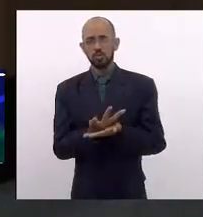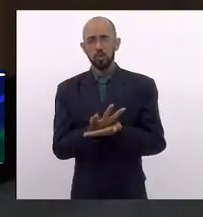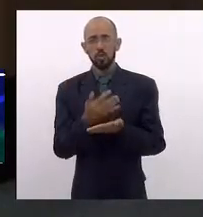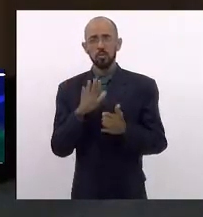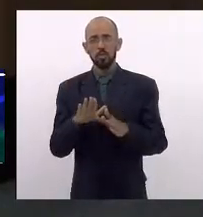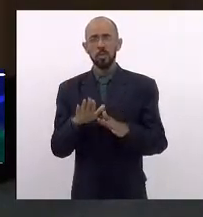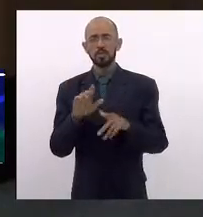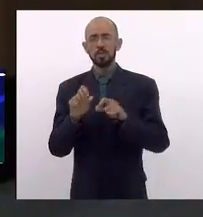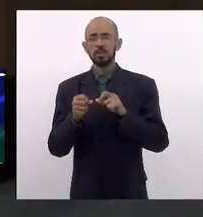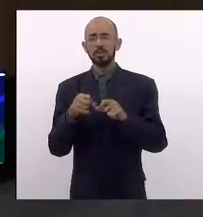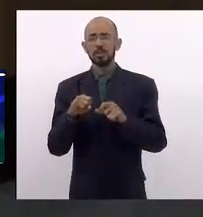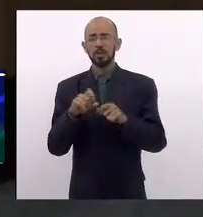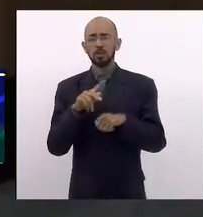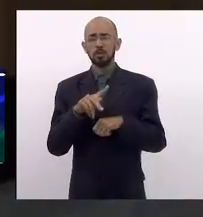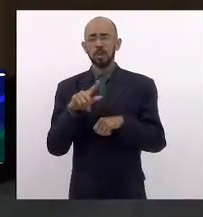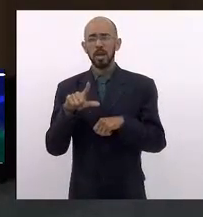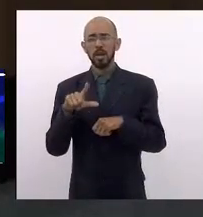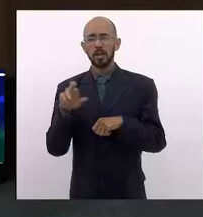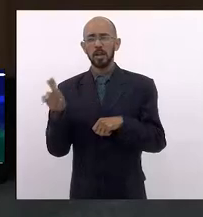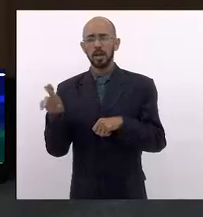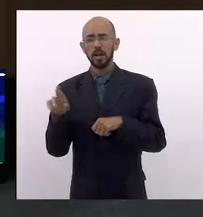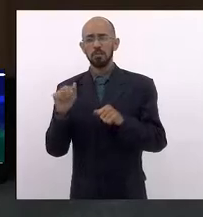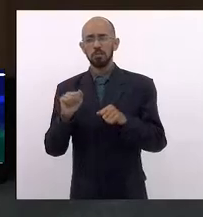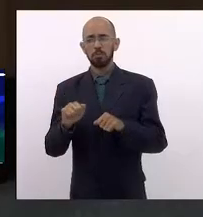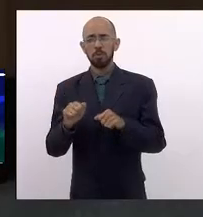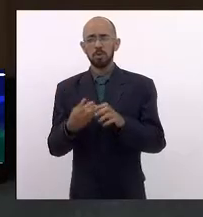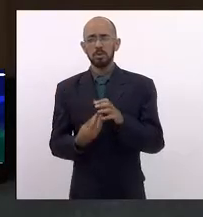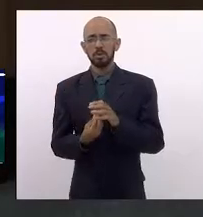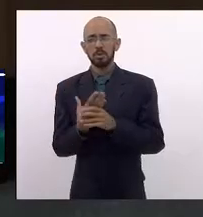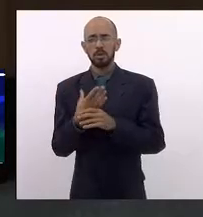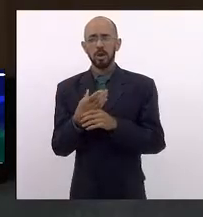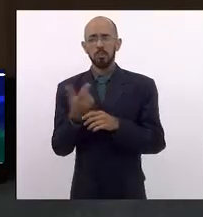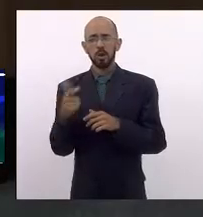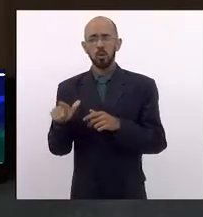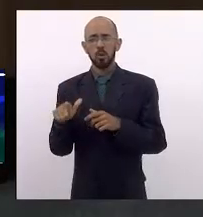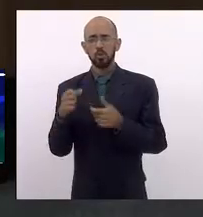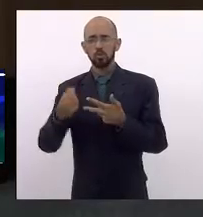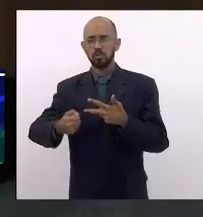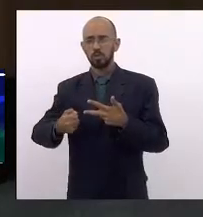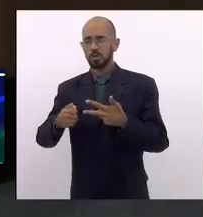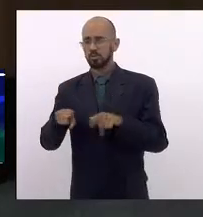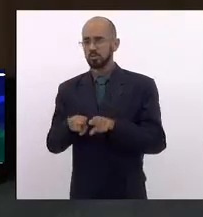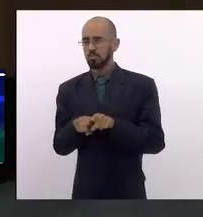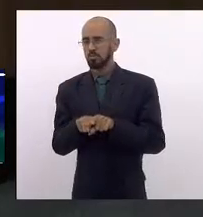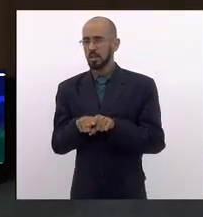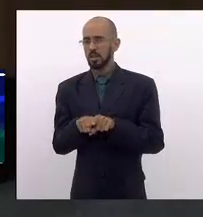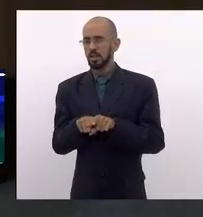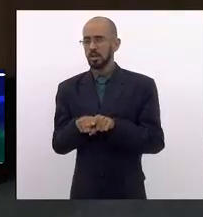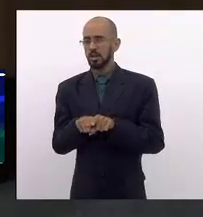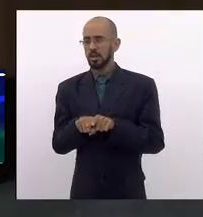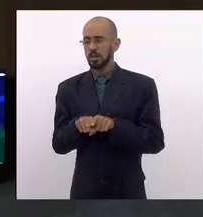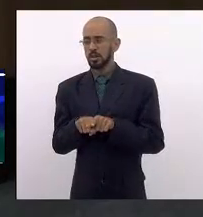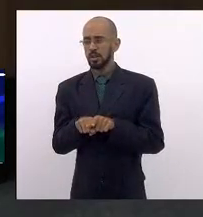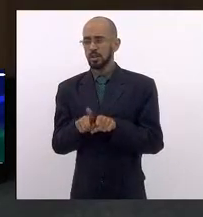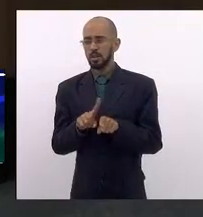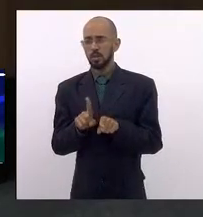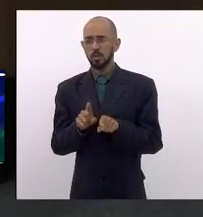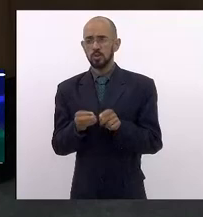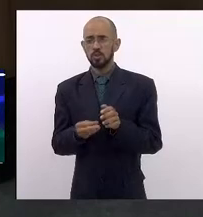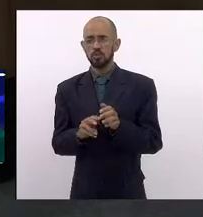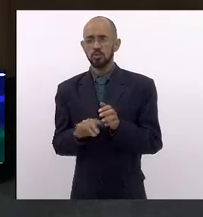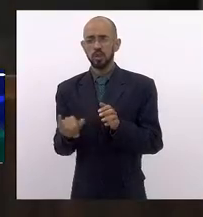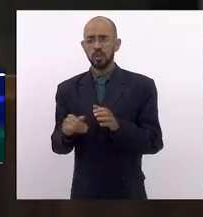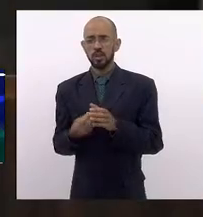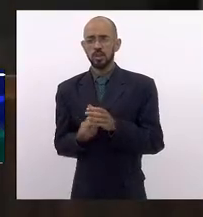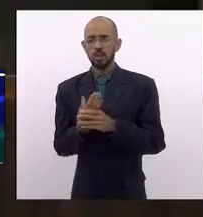foi um projeto de resolução a gente pode ter terminar coisas para outros poderes tá dúvida que eu fiquei entendeu tem que ter usado para poder terminar motocando comentei vamos